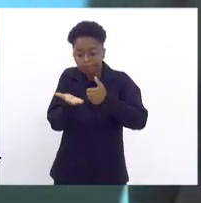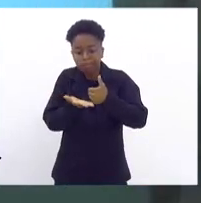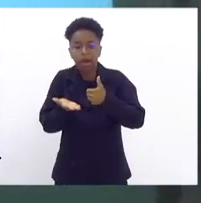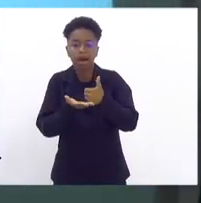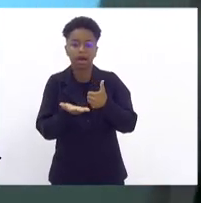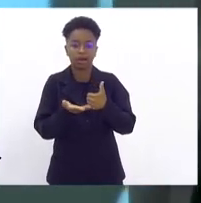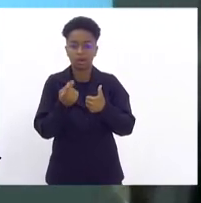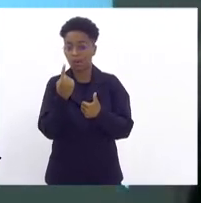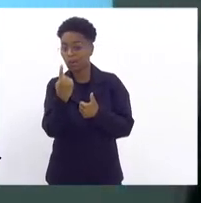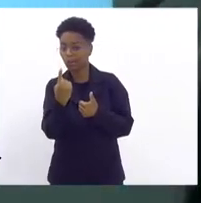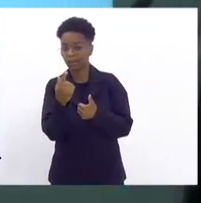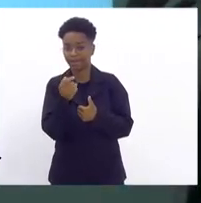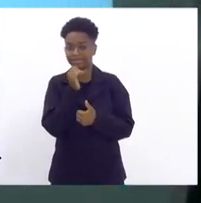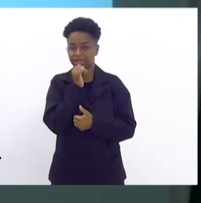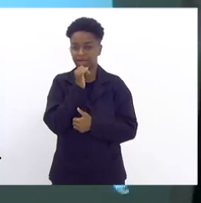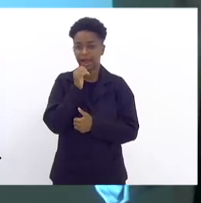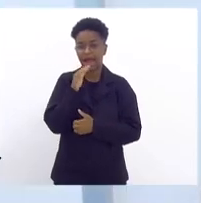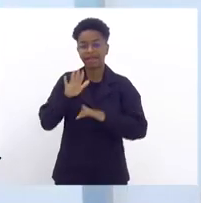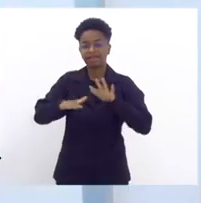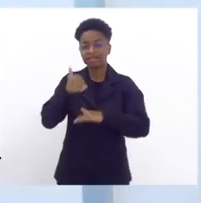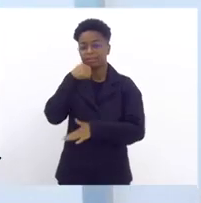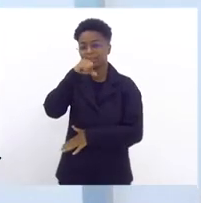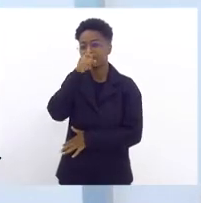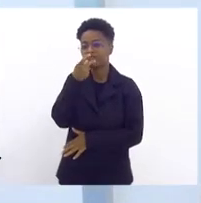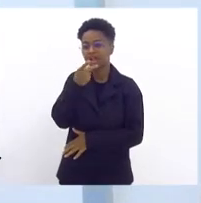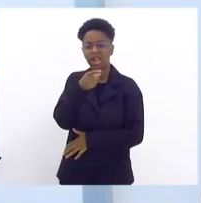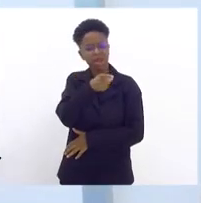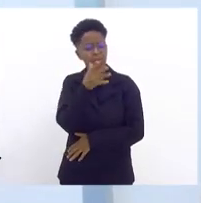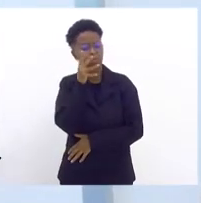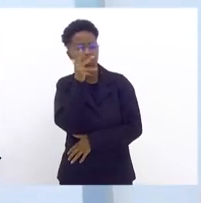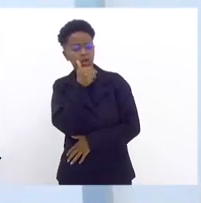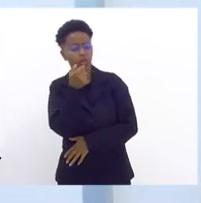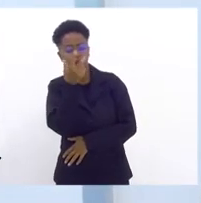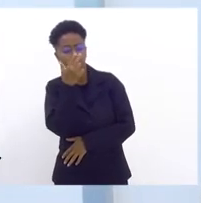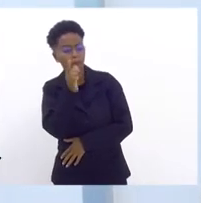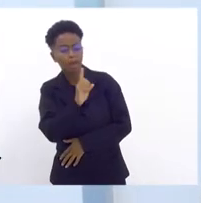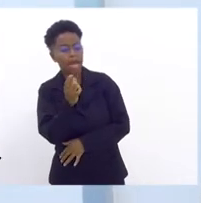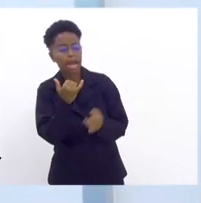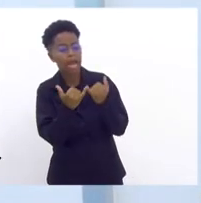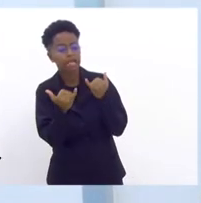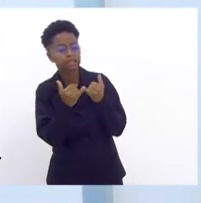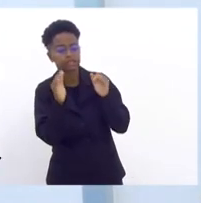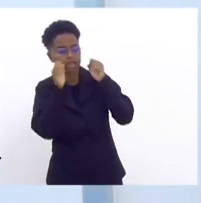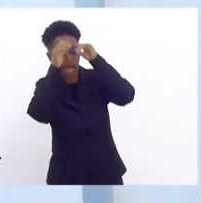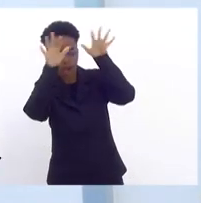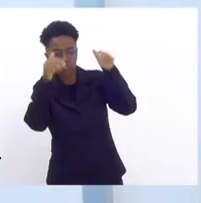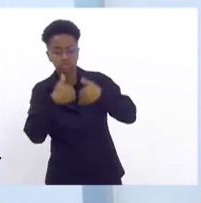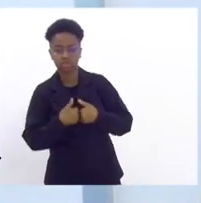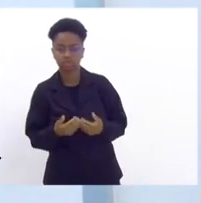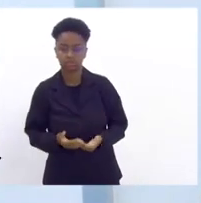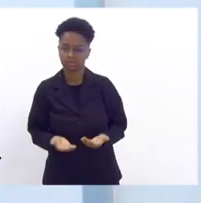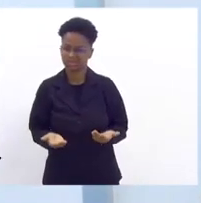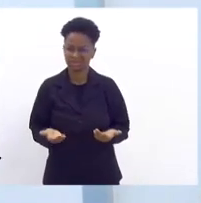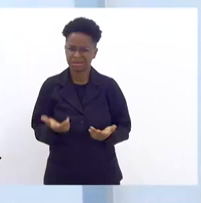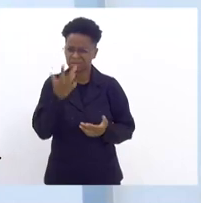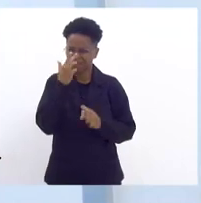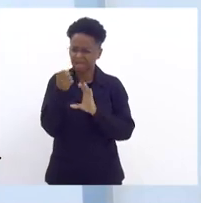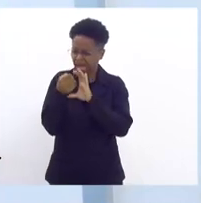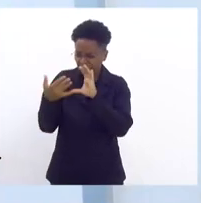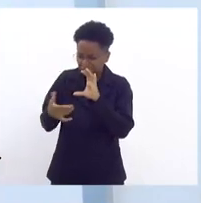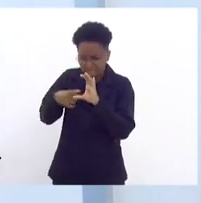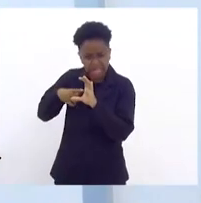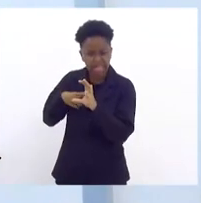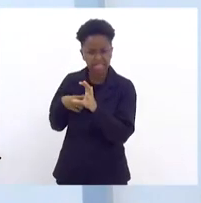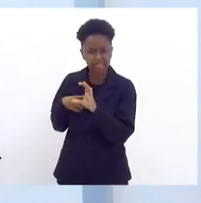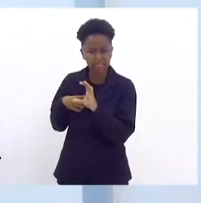a mãe né a gente fica estremecida quando fala nossa ele é tão bonito nem parece autista né como se tivesse uma característica ali